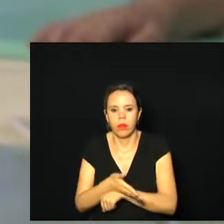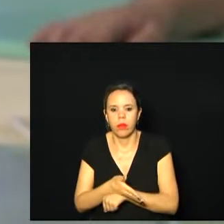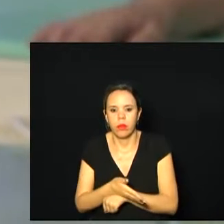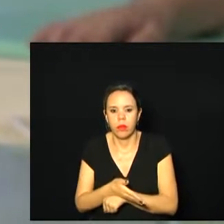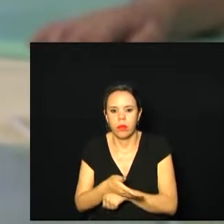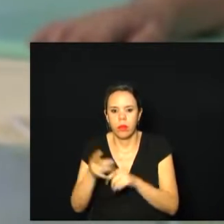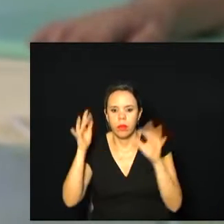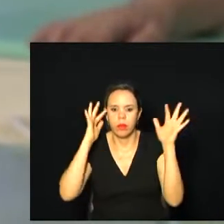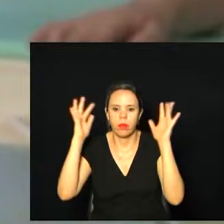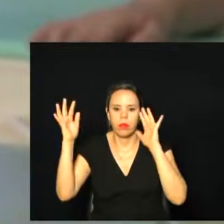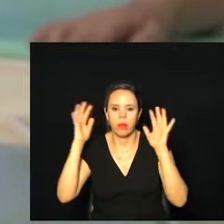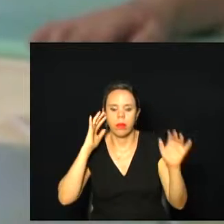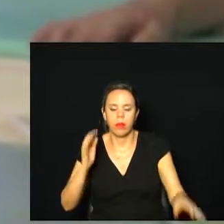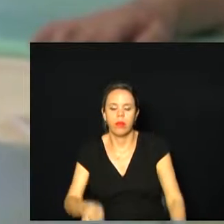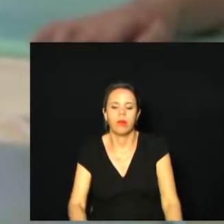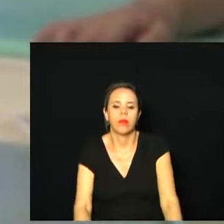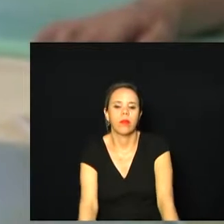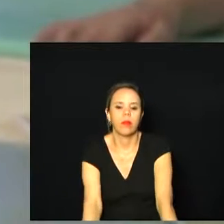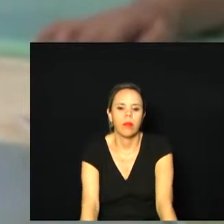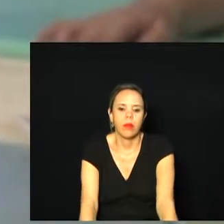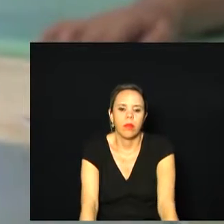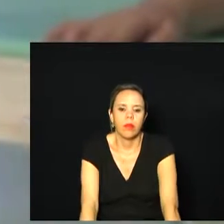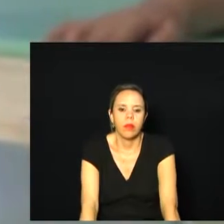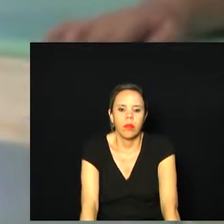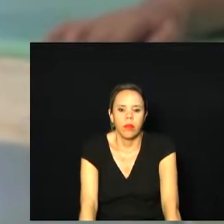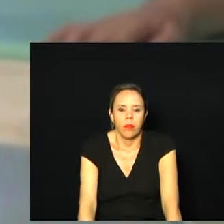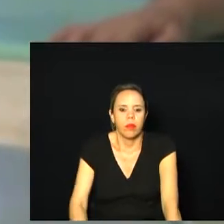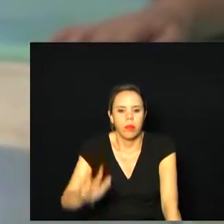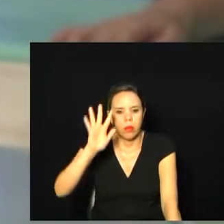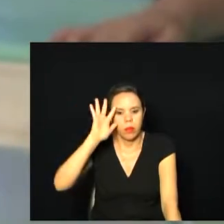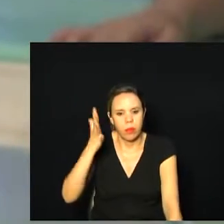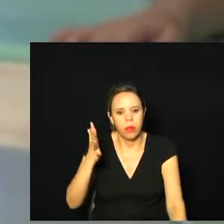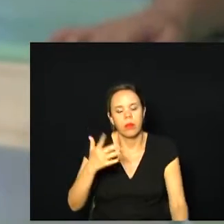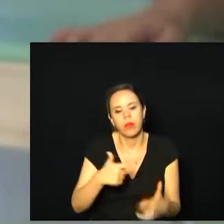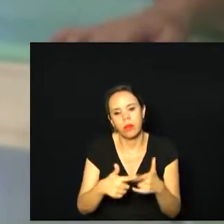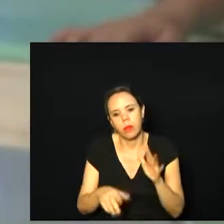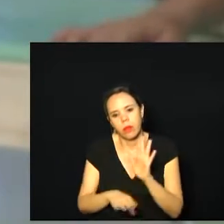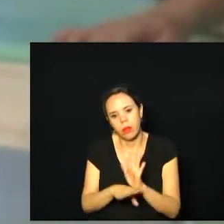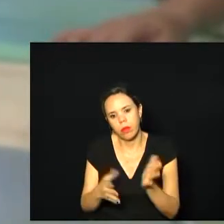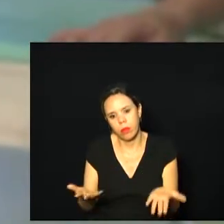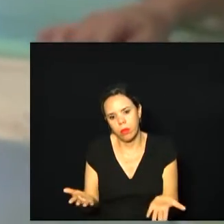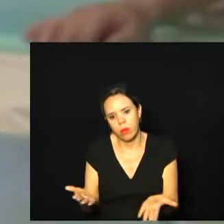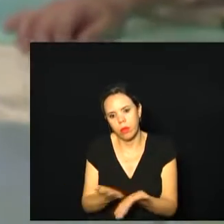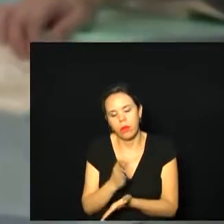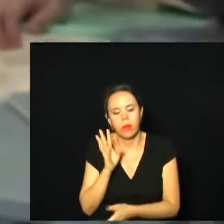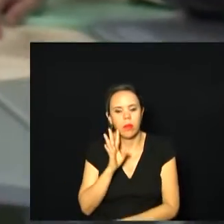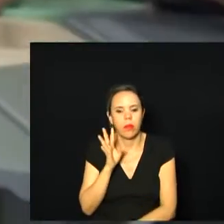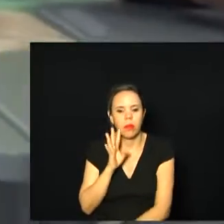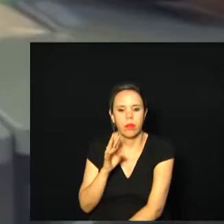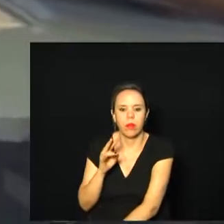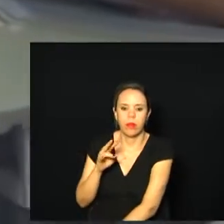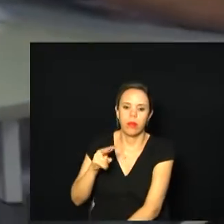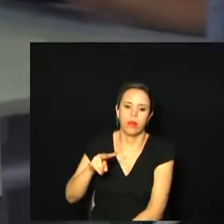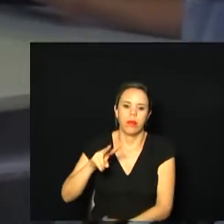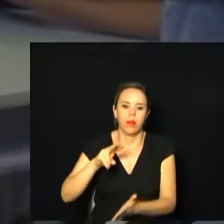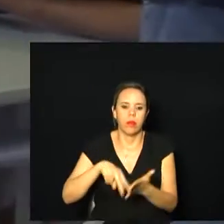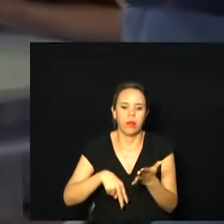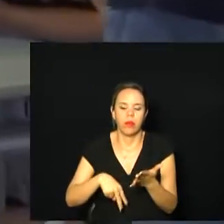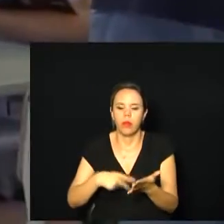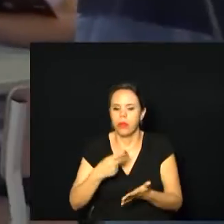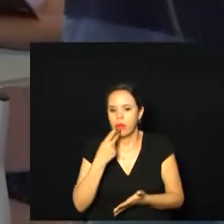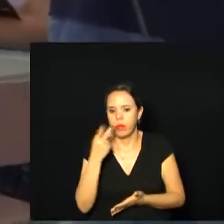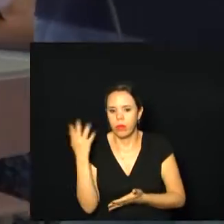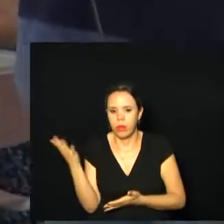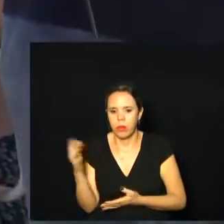mundo fantástico, né? O livro pode te dar soluções para problemas, né? Também é um livro muito bacana de se ler. Eu toquei no assunto